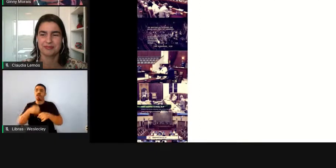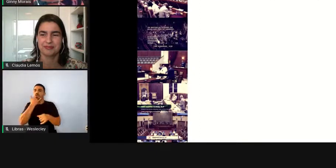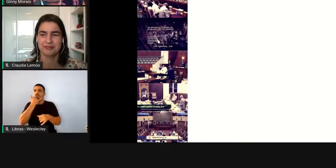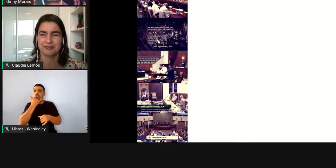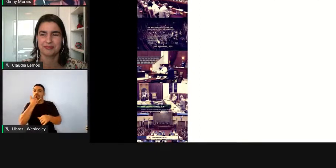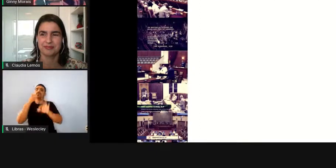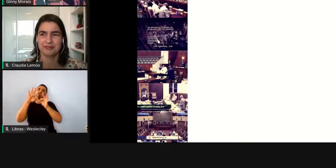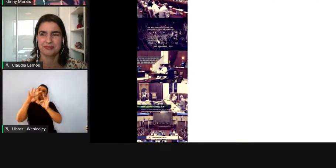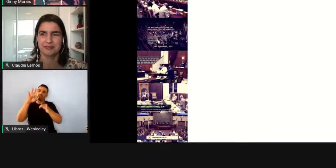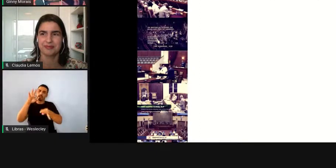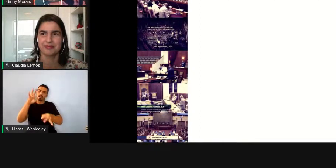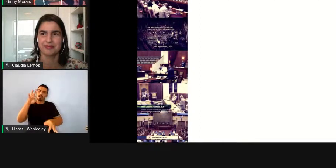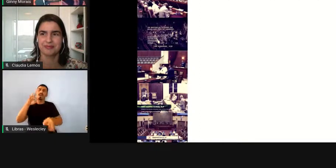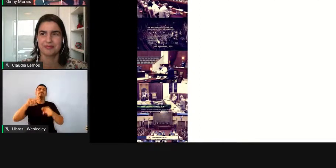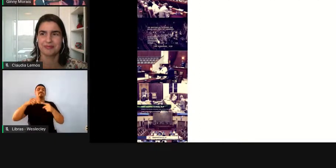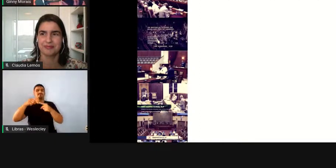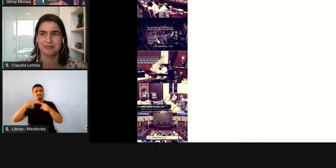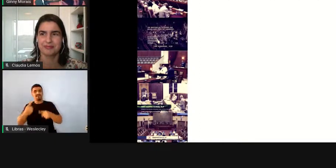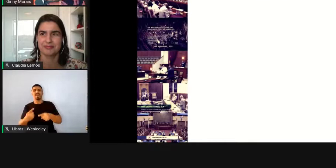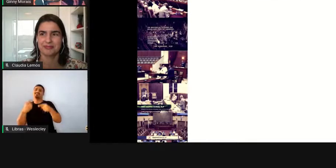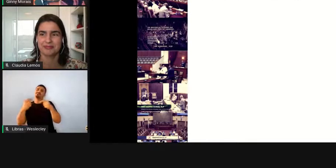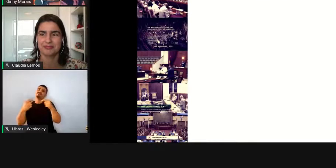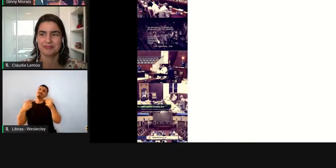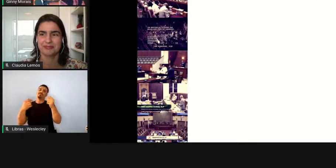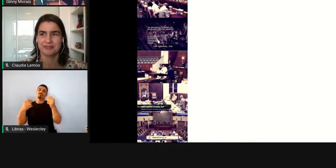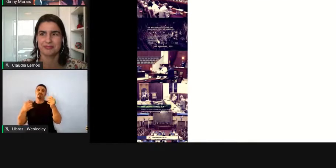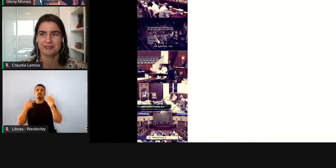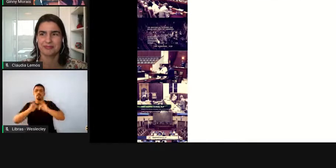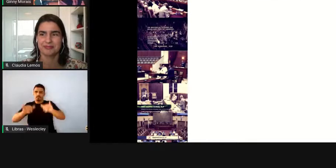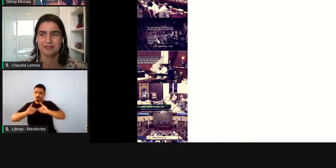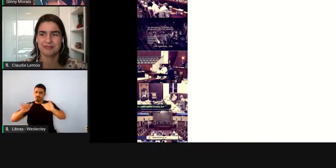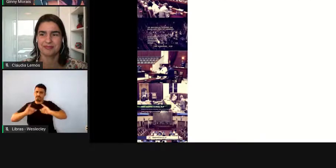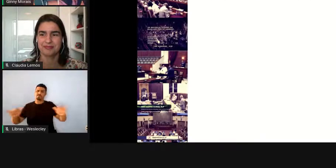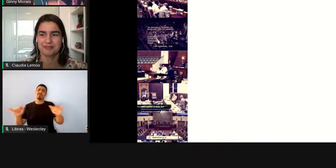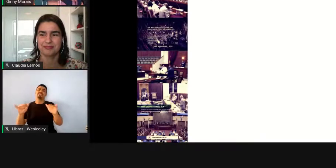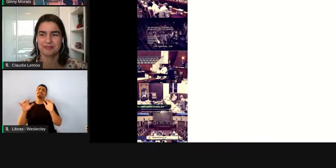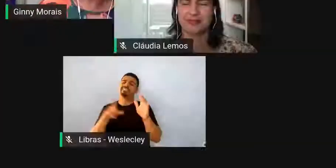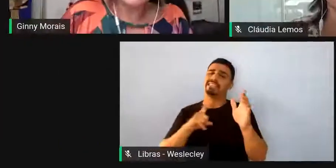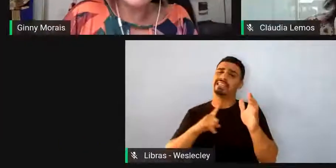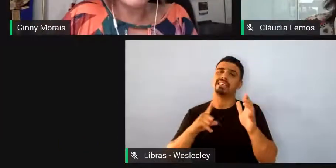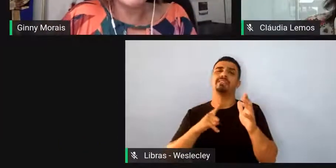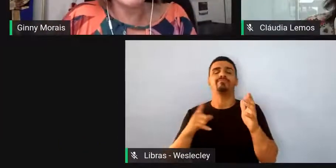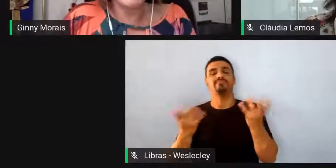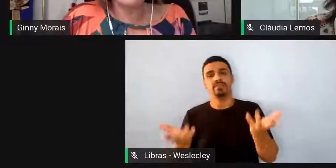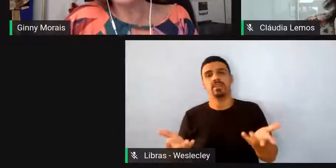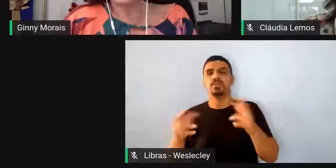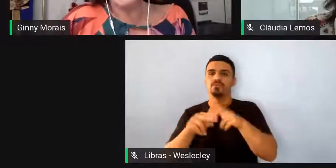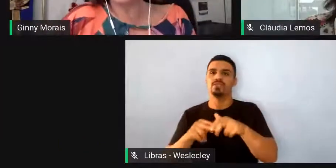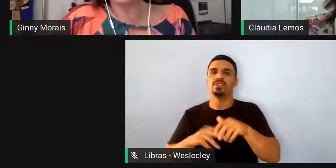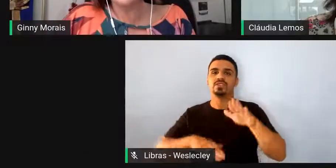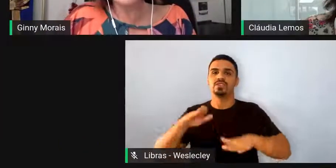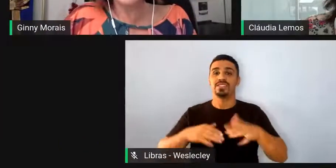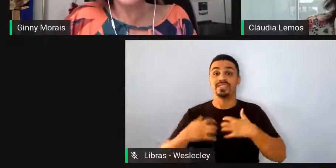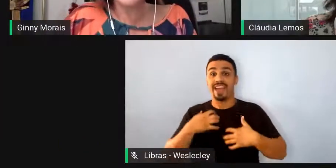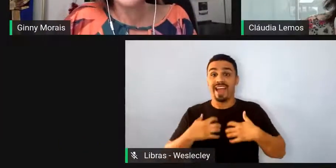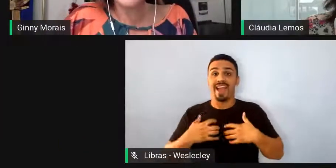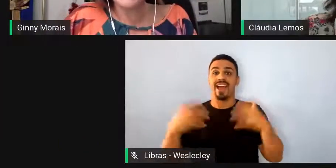muito dado. E aí, às vezes, a gente fica tão empolgada que dá vontade de falar de tudo, sabe? Vamos lá.